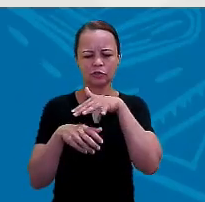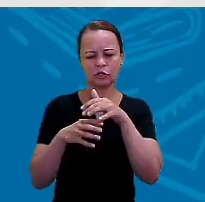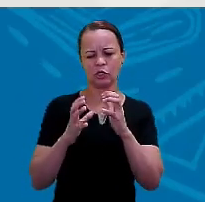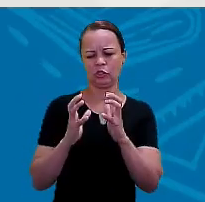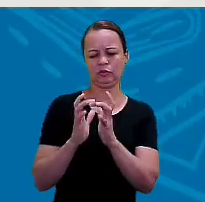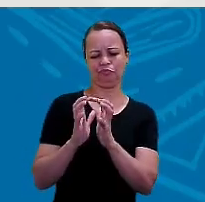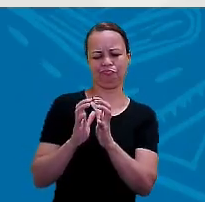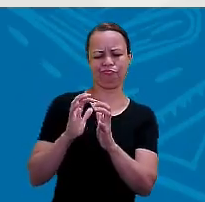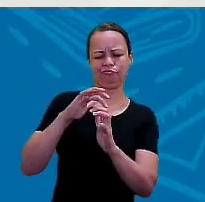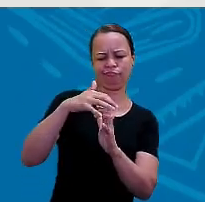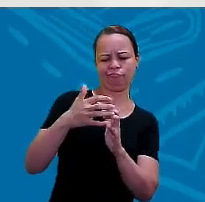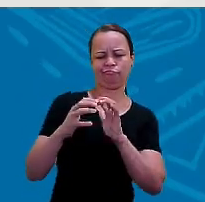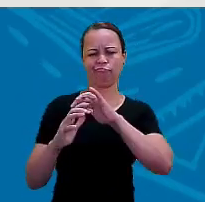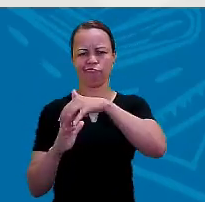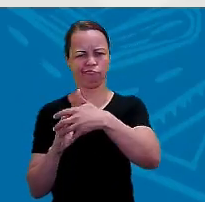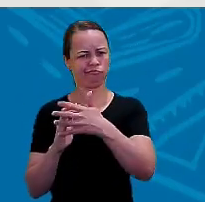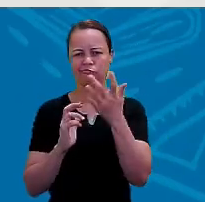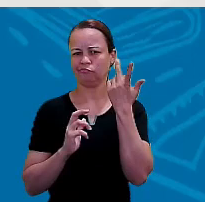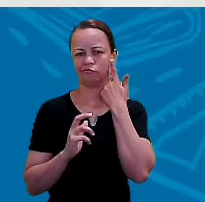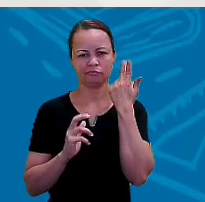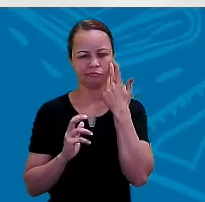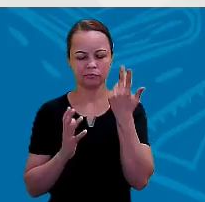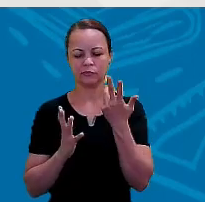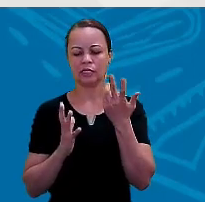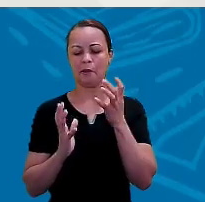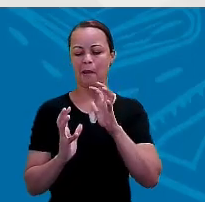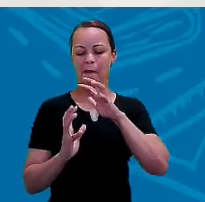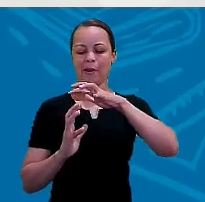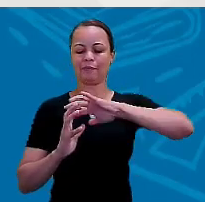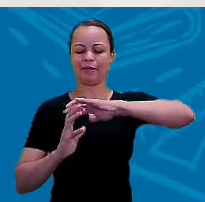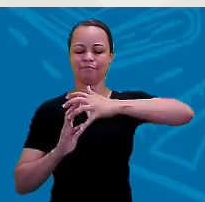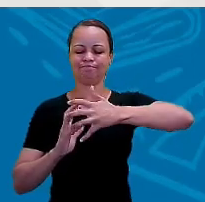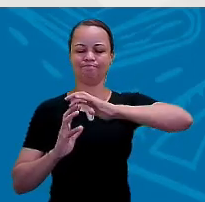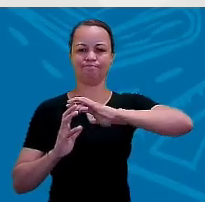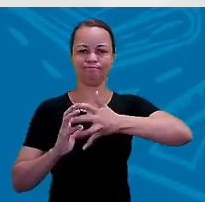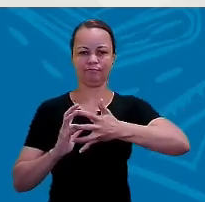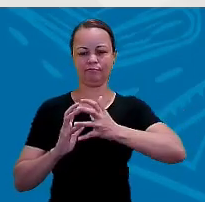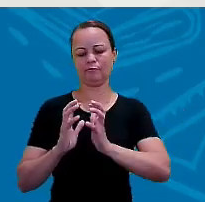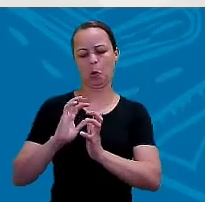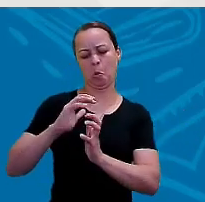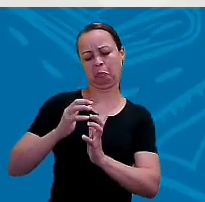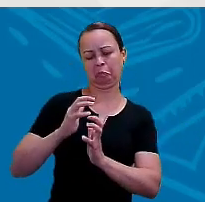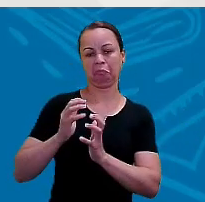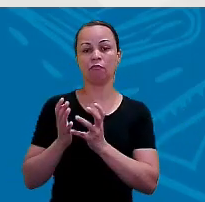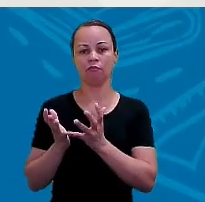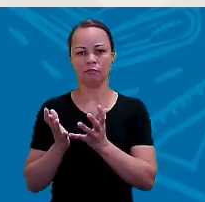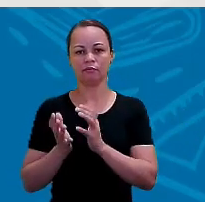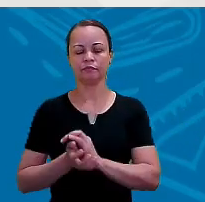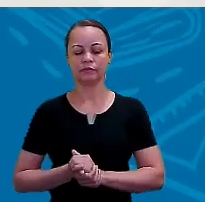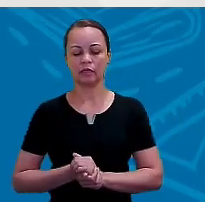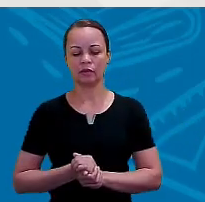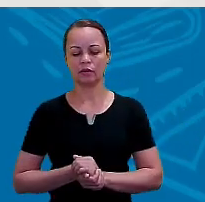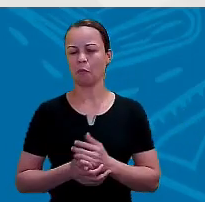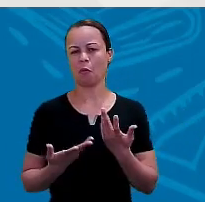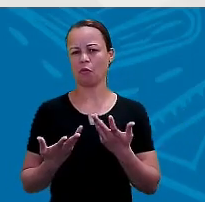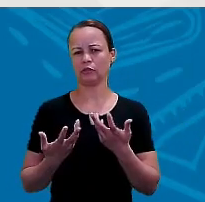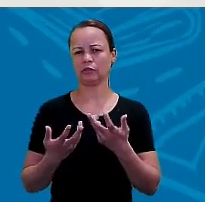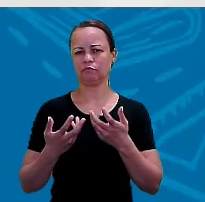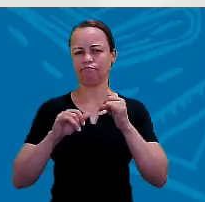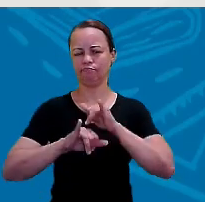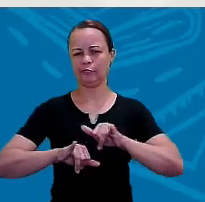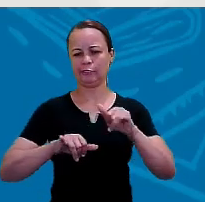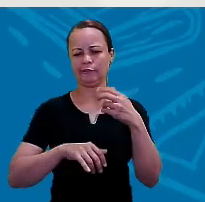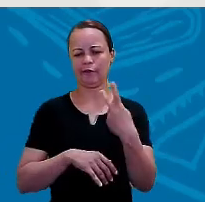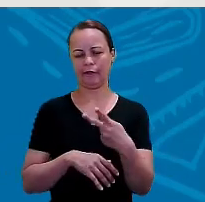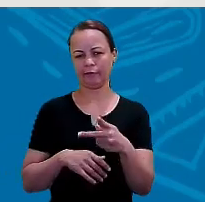tanto o hemisfério esquerdo, só que é a parte mais central. Mas não existe, eu não posso daqui jamais dizer de forma irresponsável